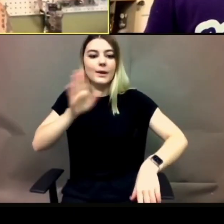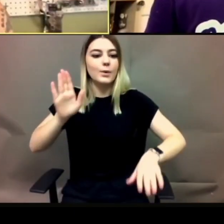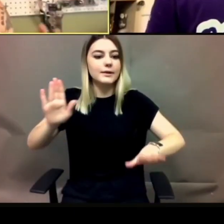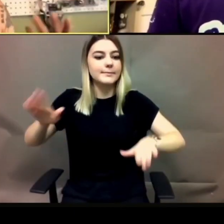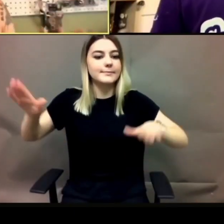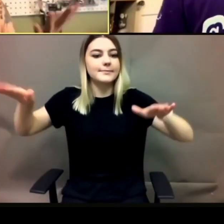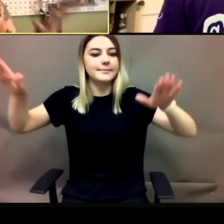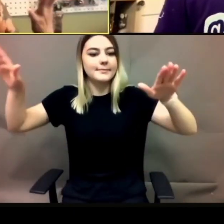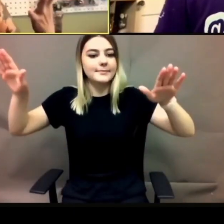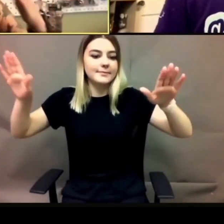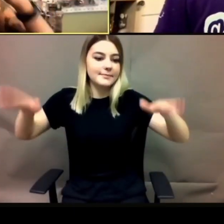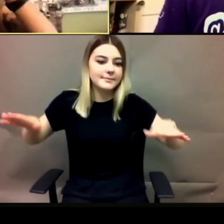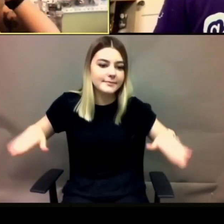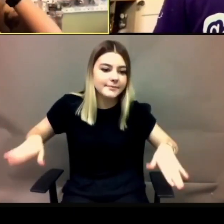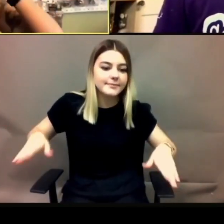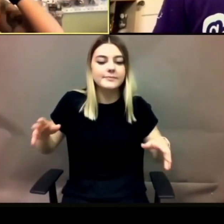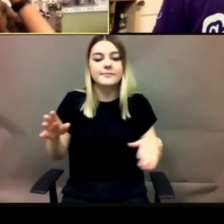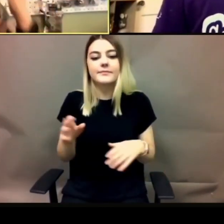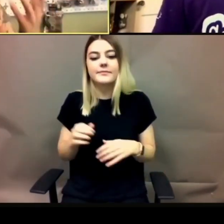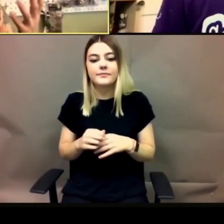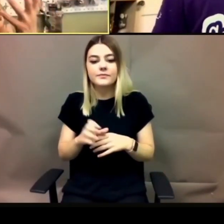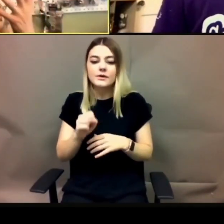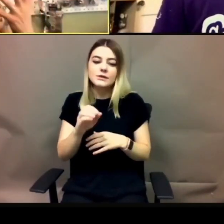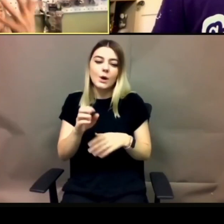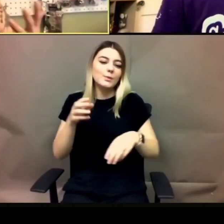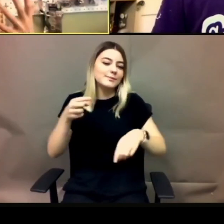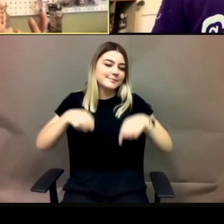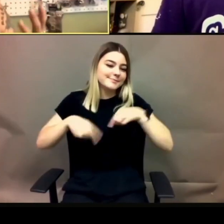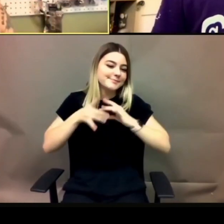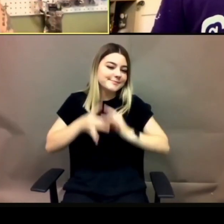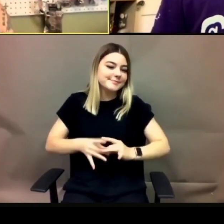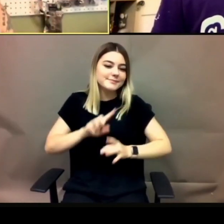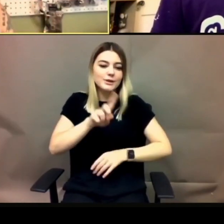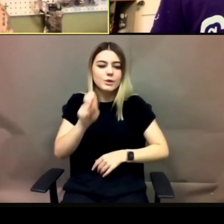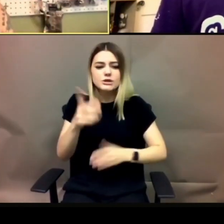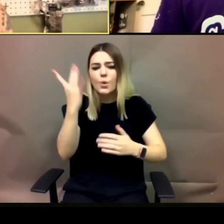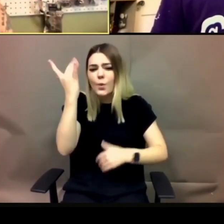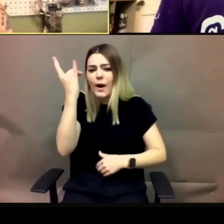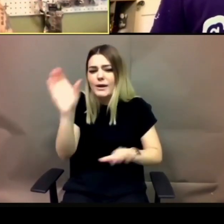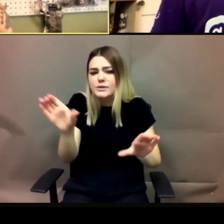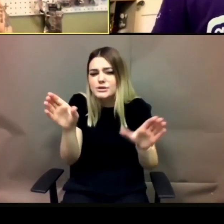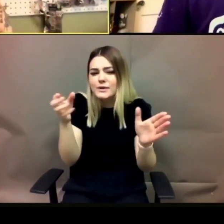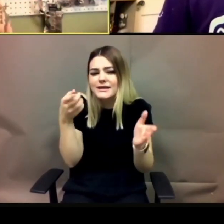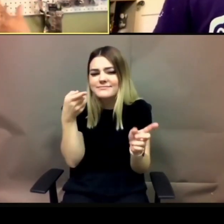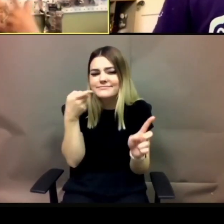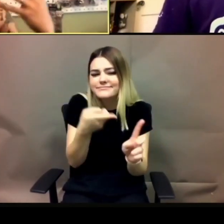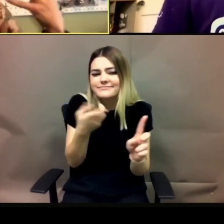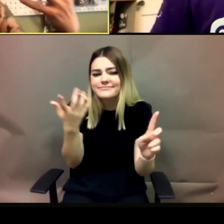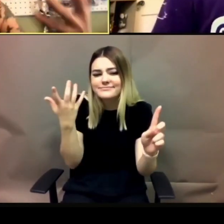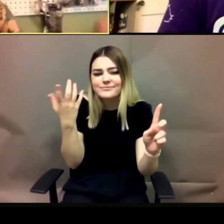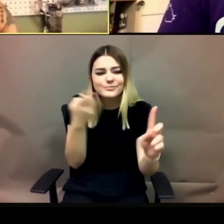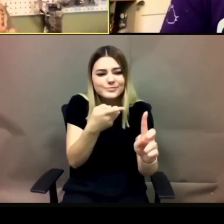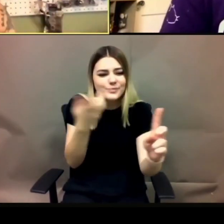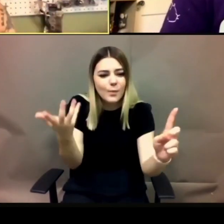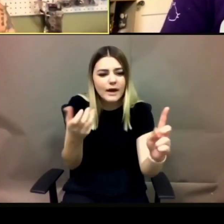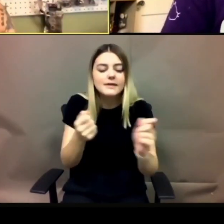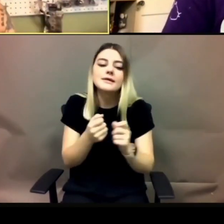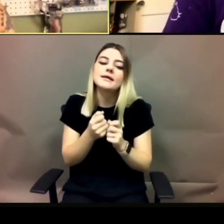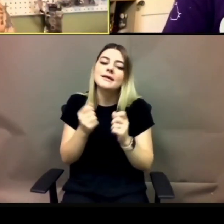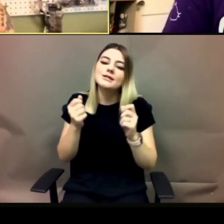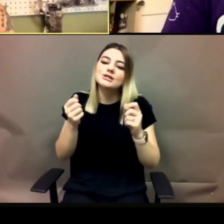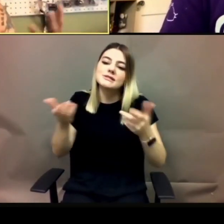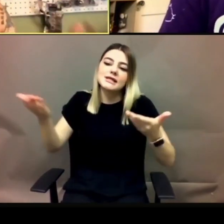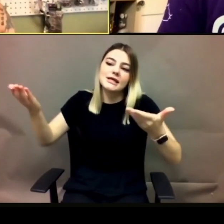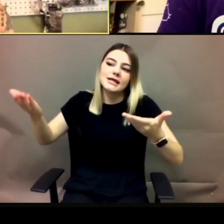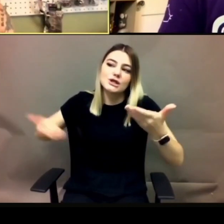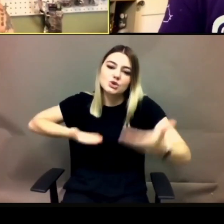e fazer a contagem. E vocês podem se perguntar, por que a gente está fazendo isso? porque apresenta a criatividade para os alunos,